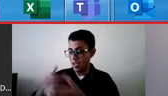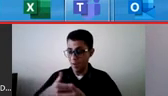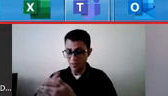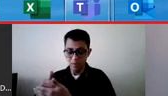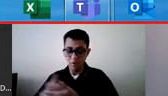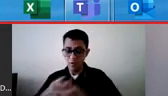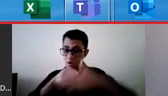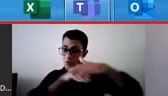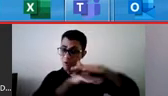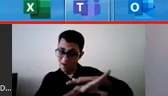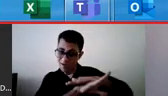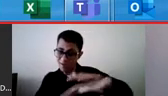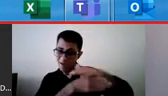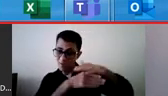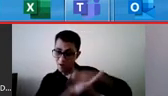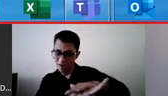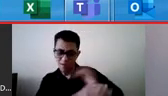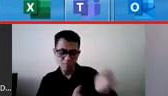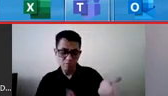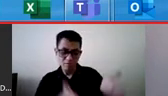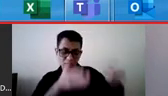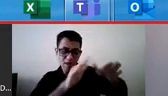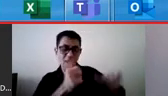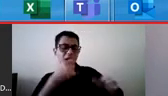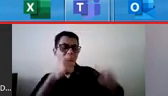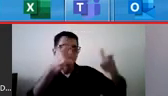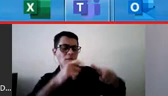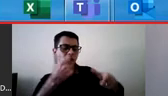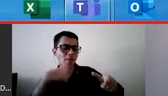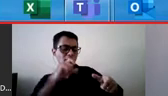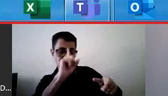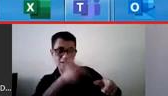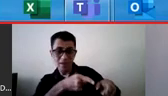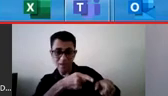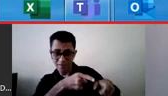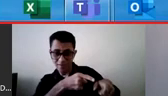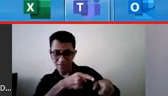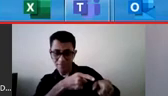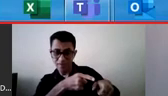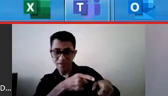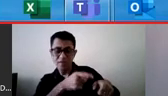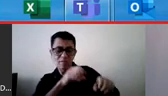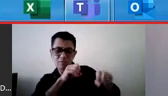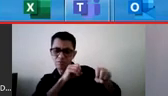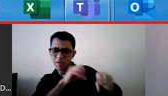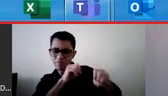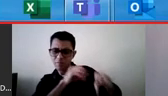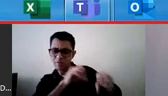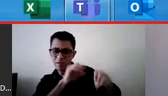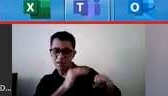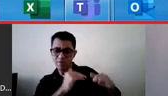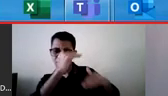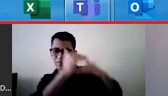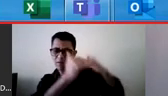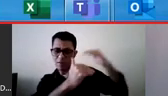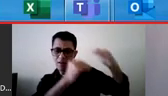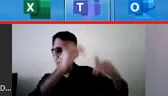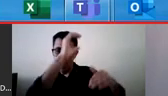num cesto de brinquedo ou onde a mãe determinar dentro da casa. Então, isso a gente começa a ensinar